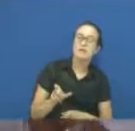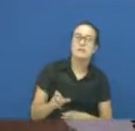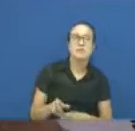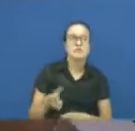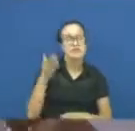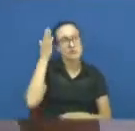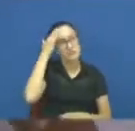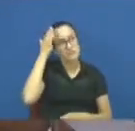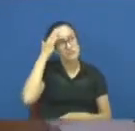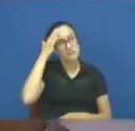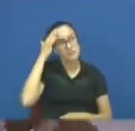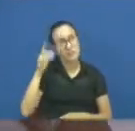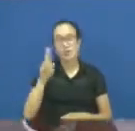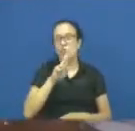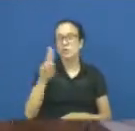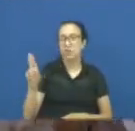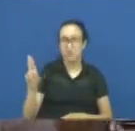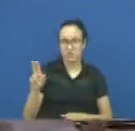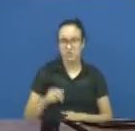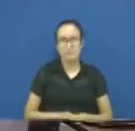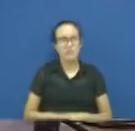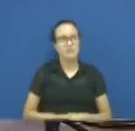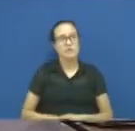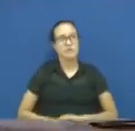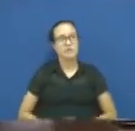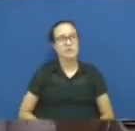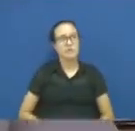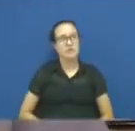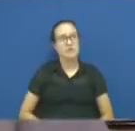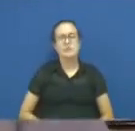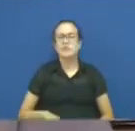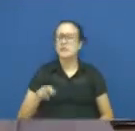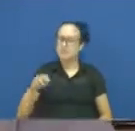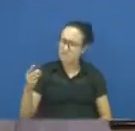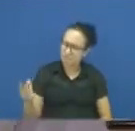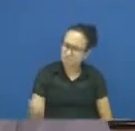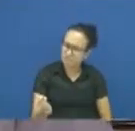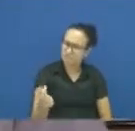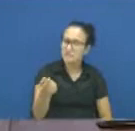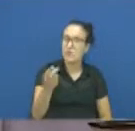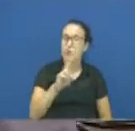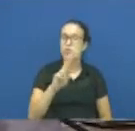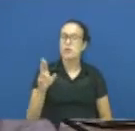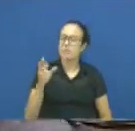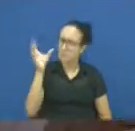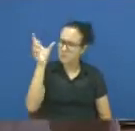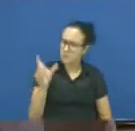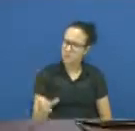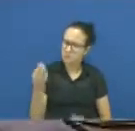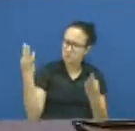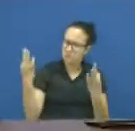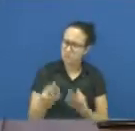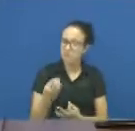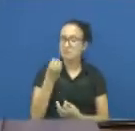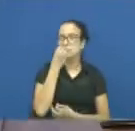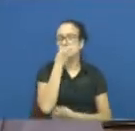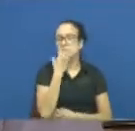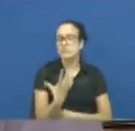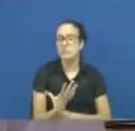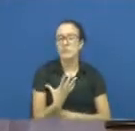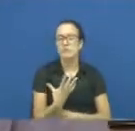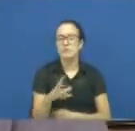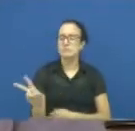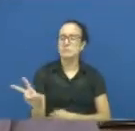Centro Esportivo Lote Sebastião Pellegrini. Fica eternizado uma grande pessoa, uma pessoa de valor, uma pessoa